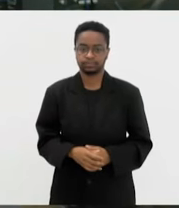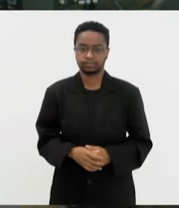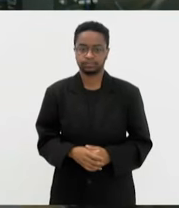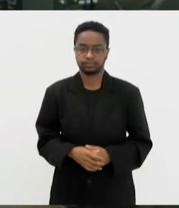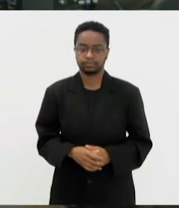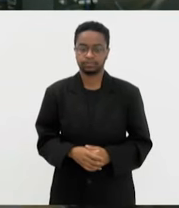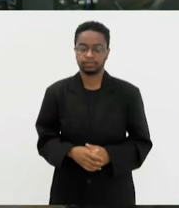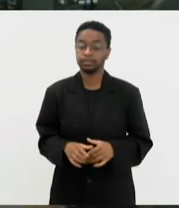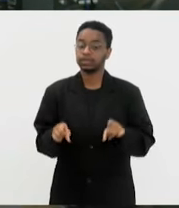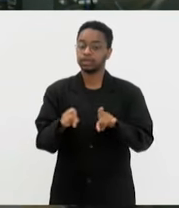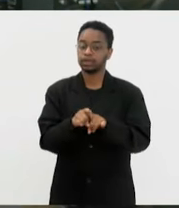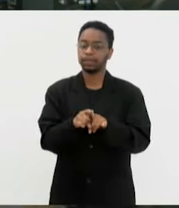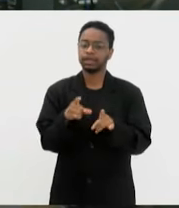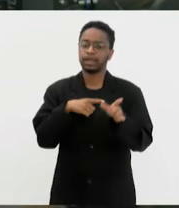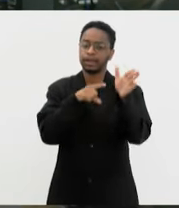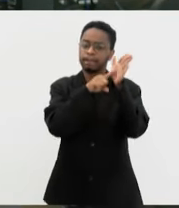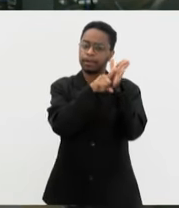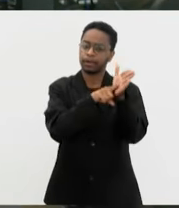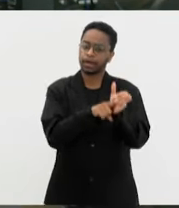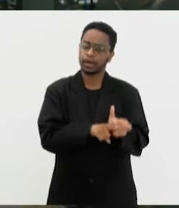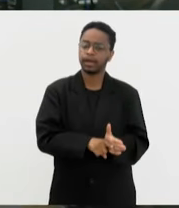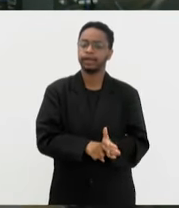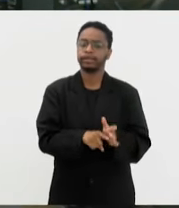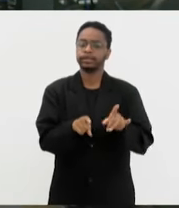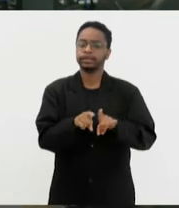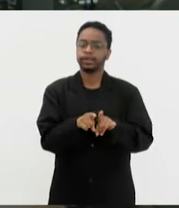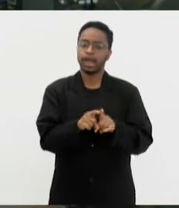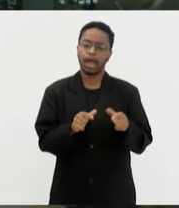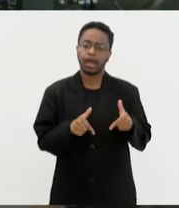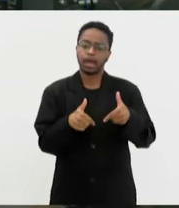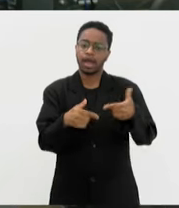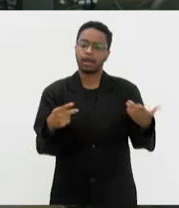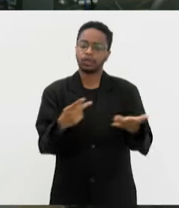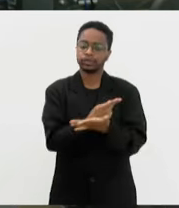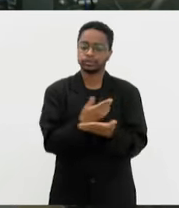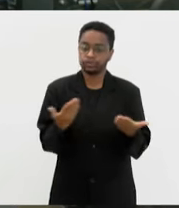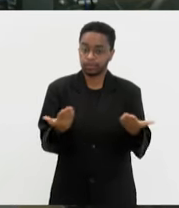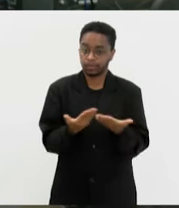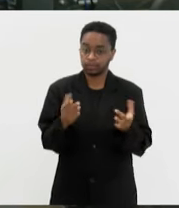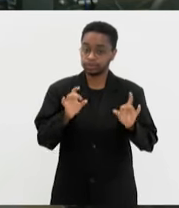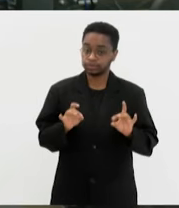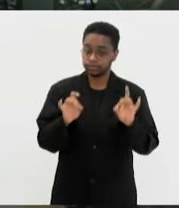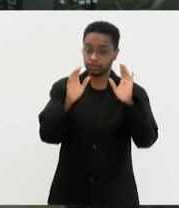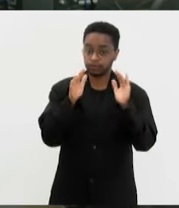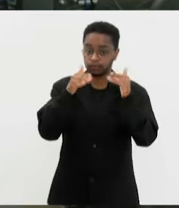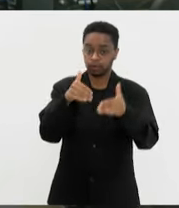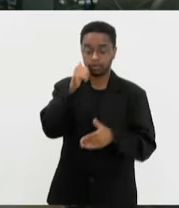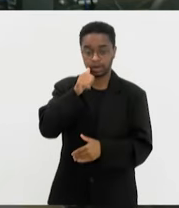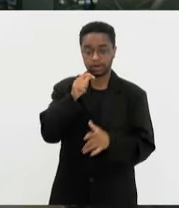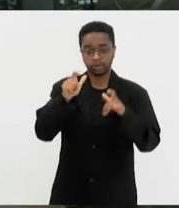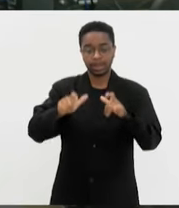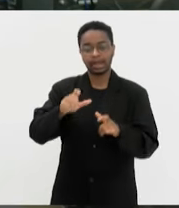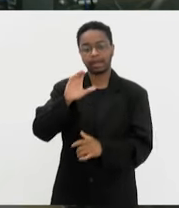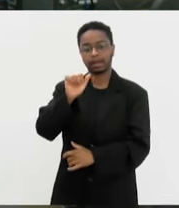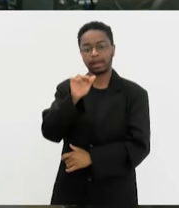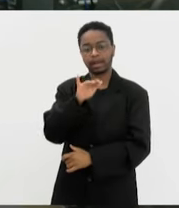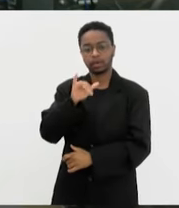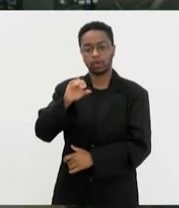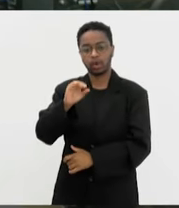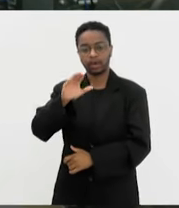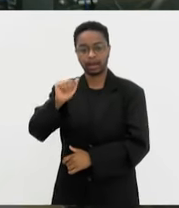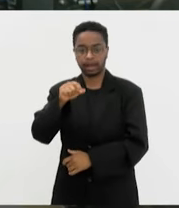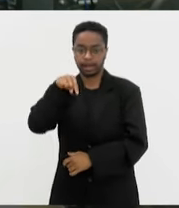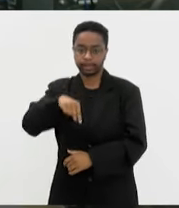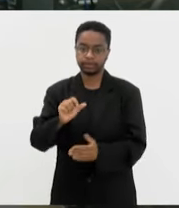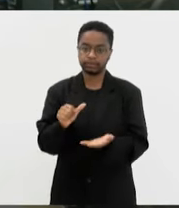E um mutirão de exames e serviços está sendo realizado hoje, especialmente para as mulheres, no Largo da Carioca, aqui no centro do Rio.